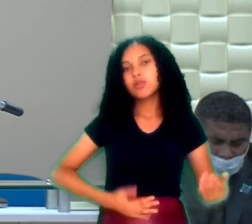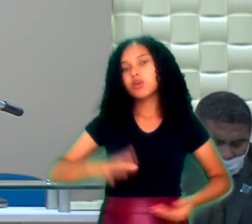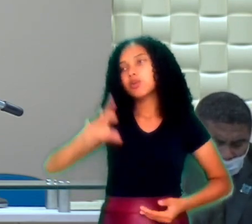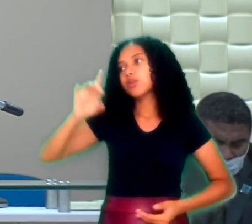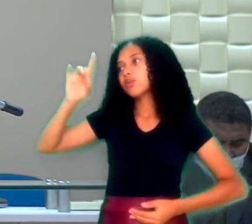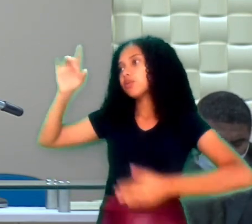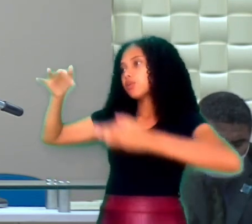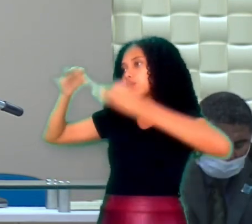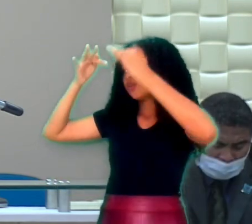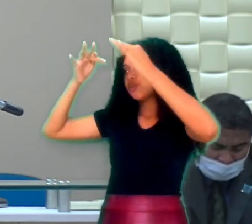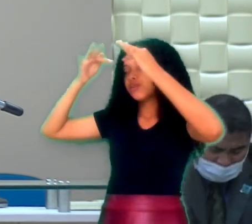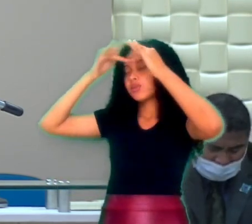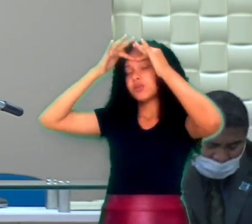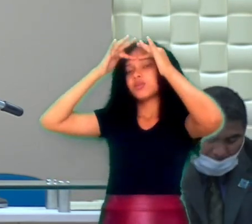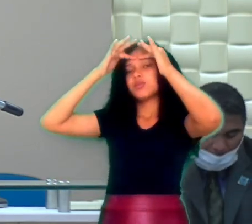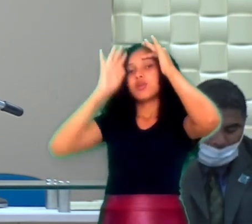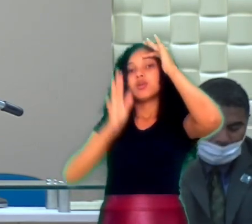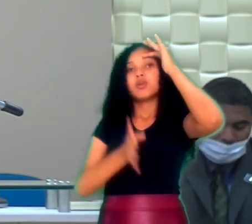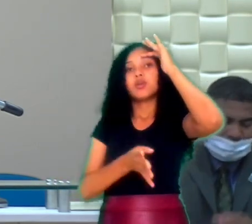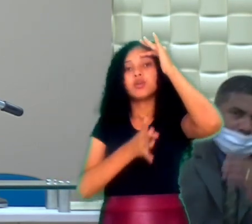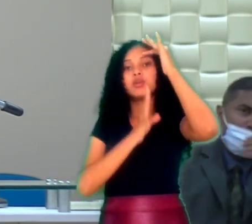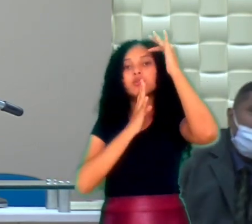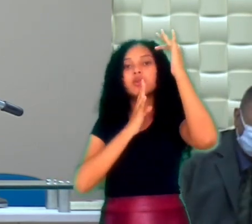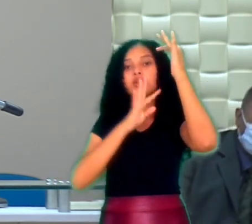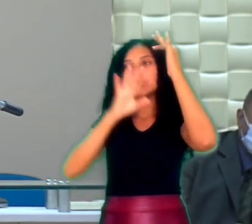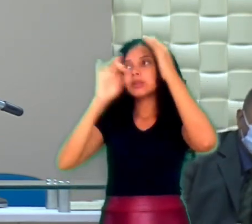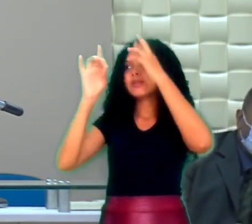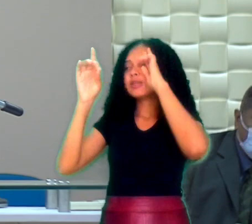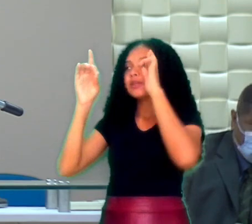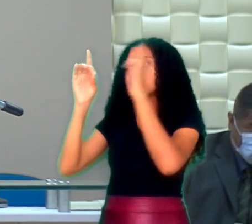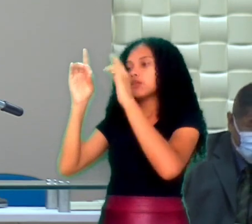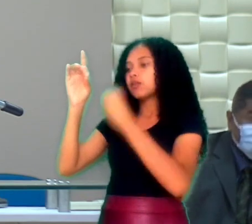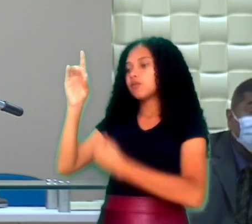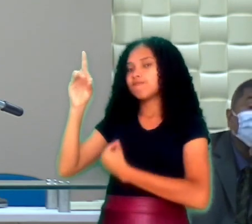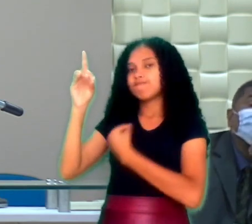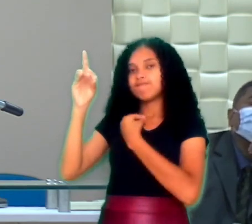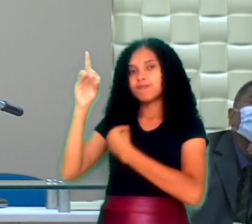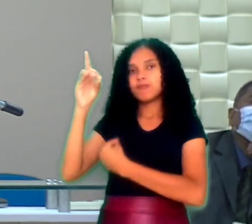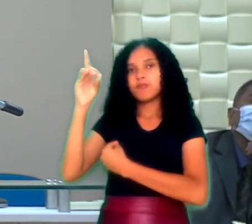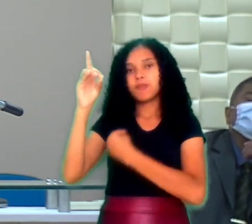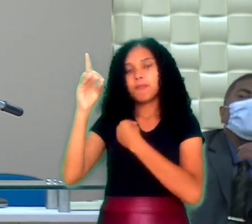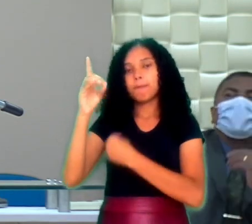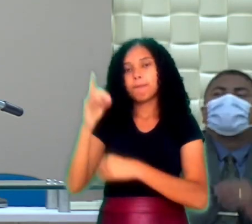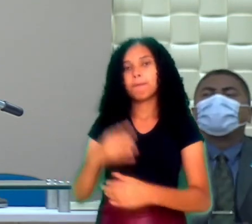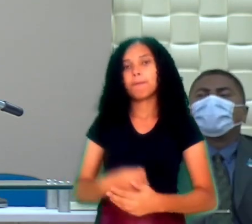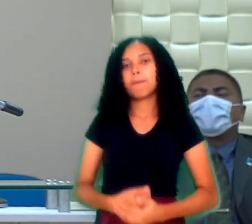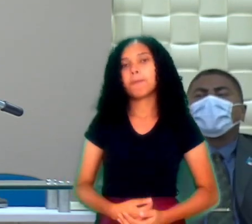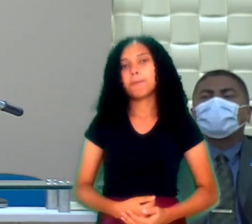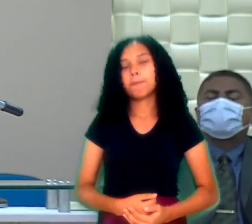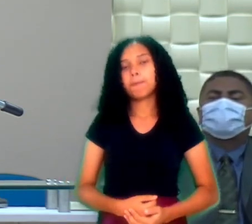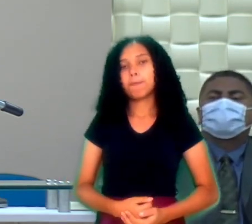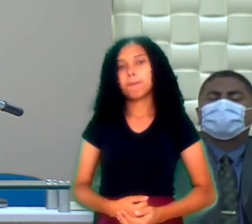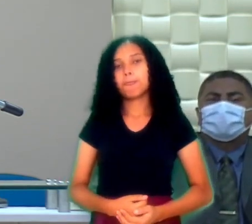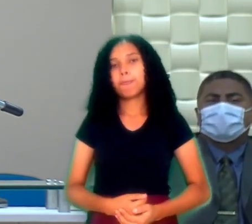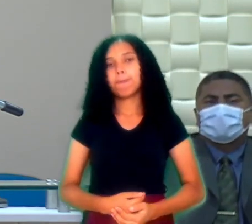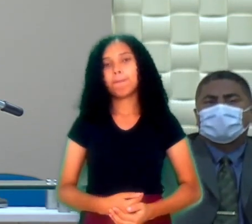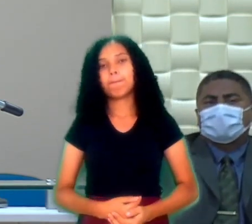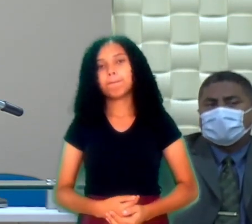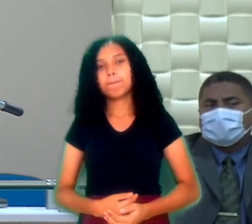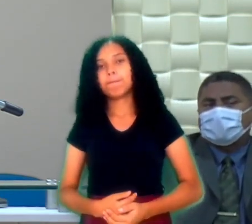para sempre. Deus dá uma grande lição